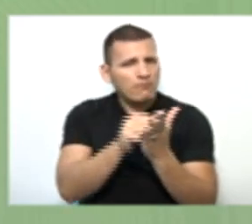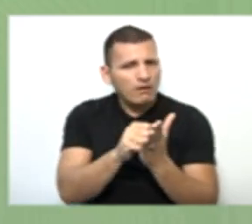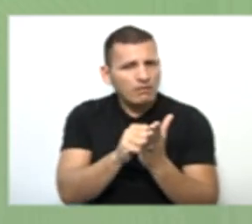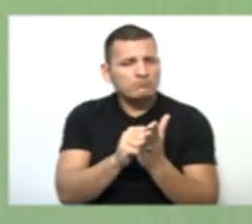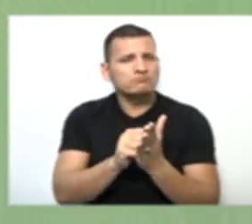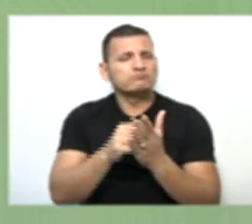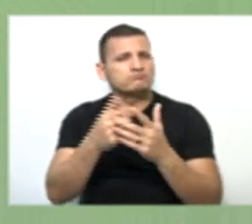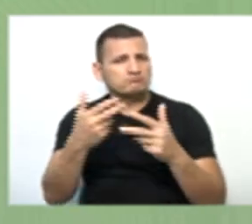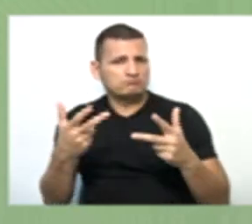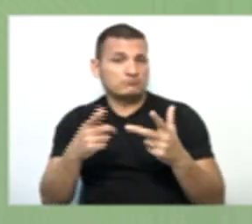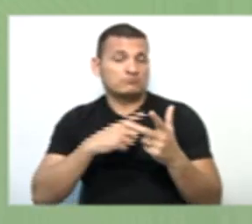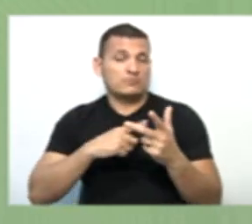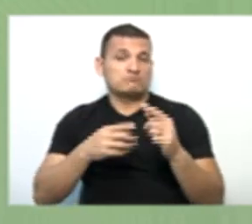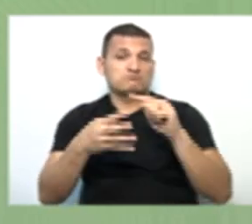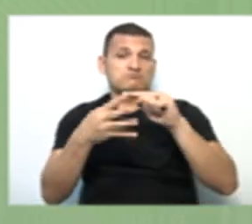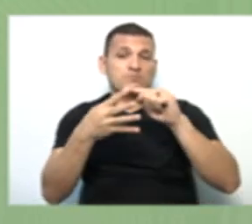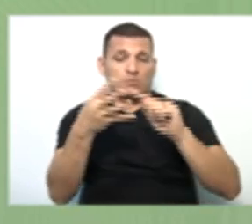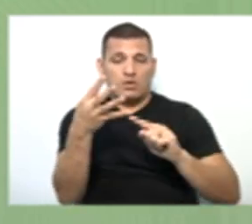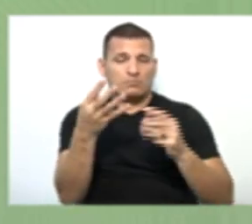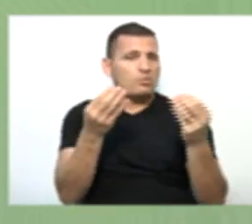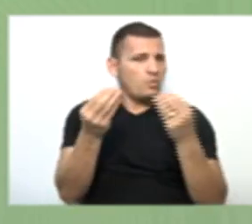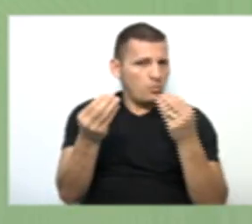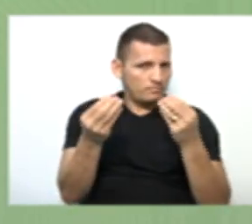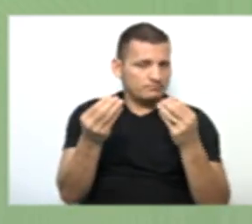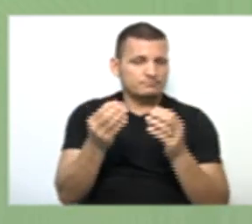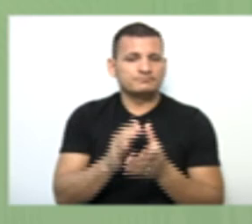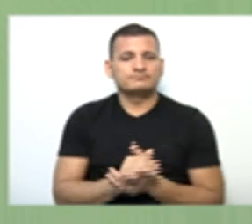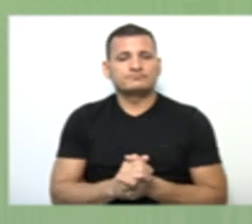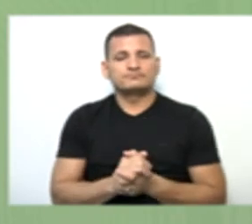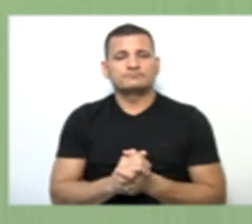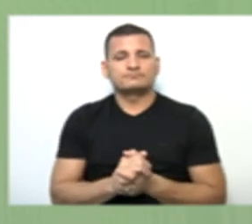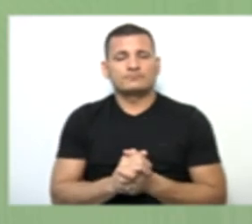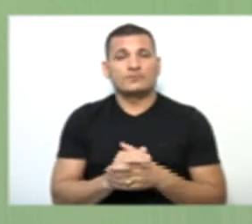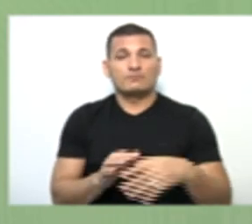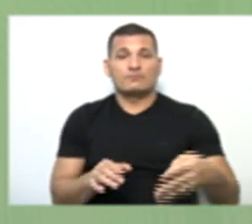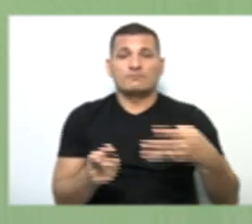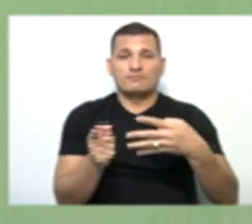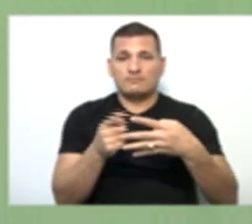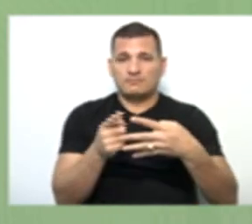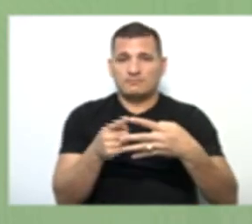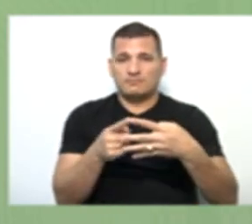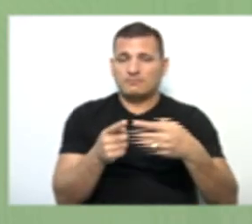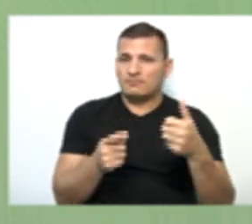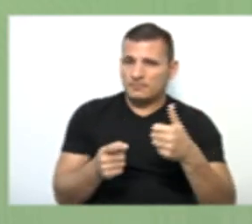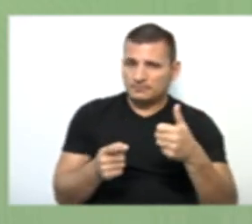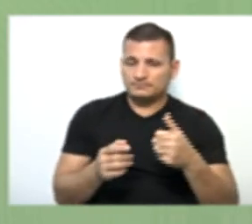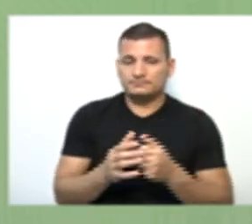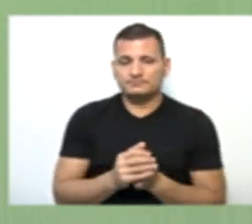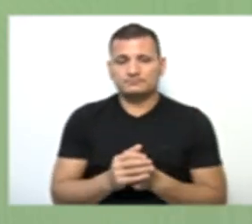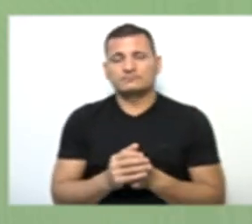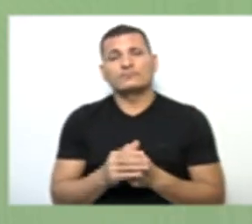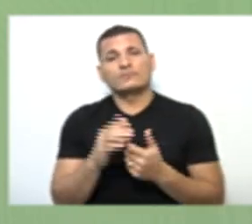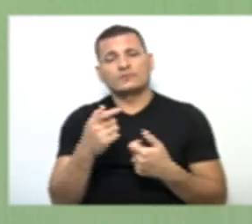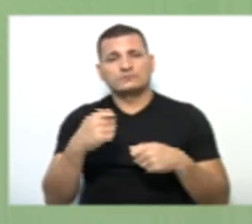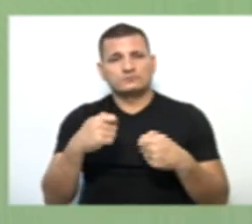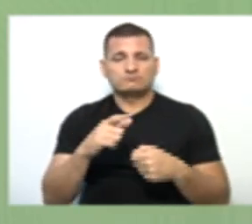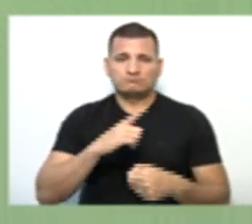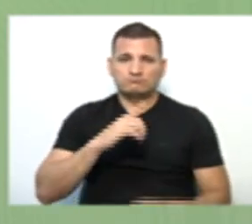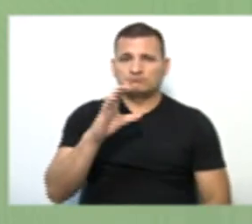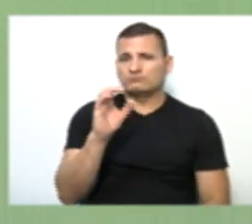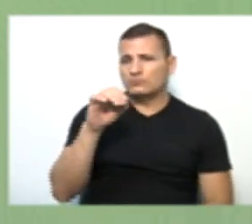fórmulas de lançamentos. Vejamos ela. Primeira fórmula: requer uma conta